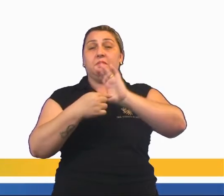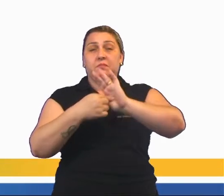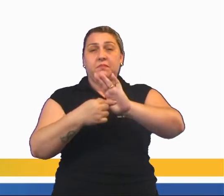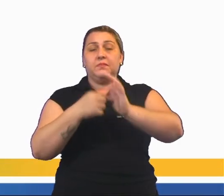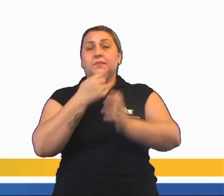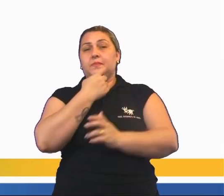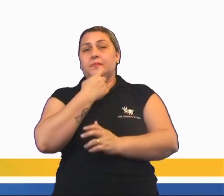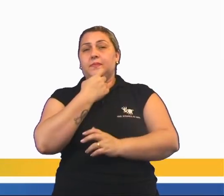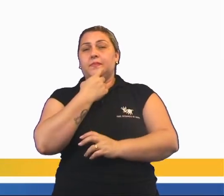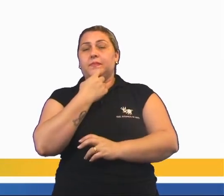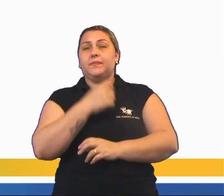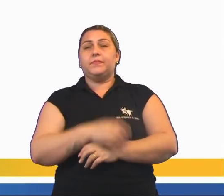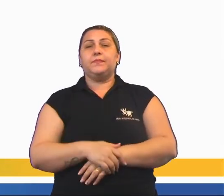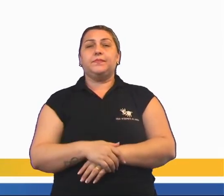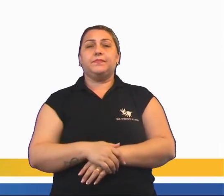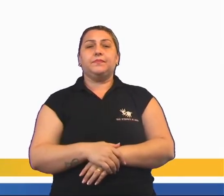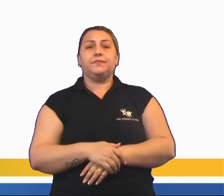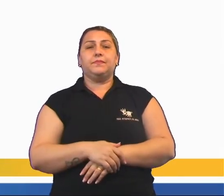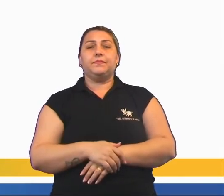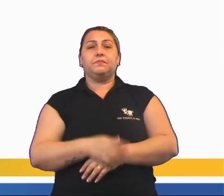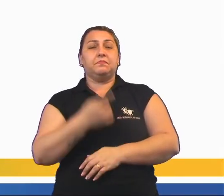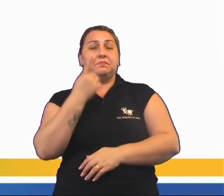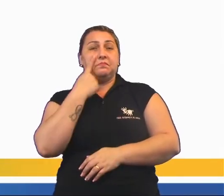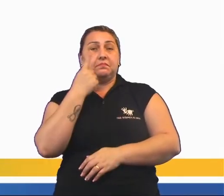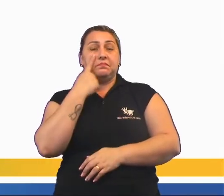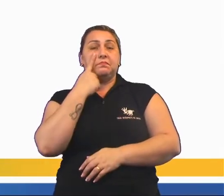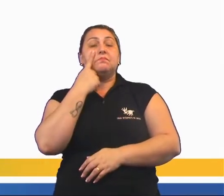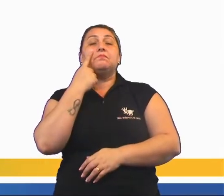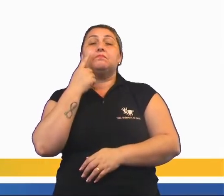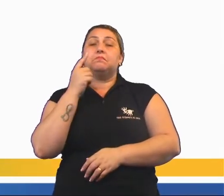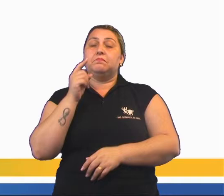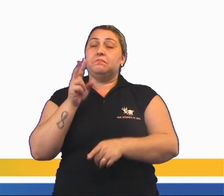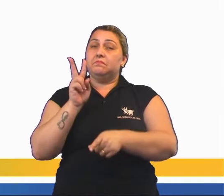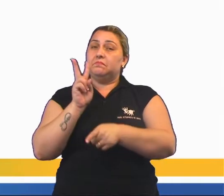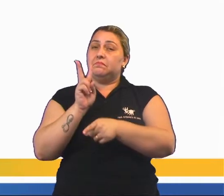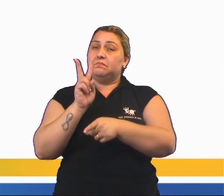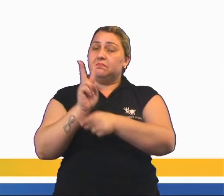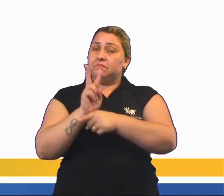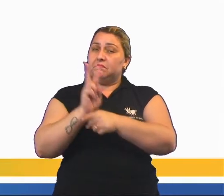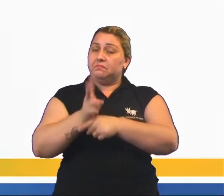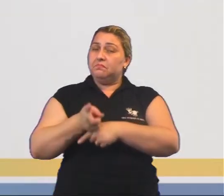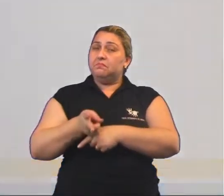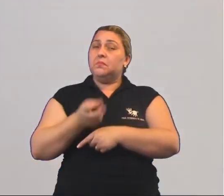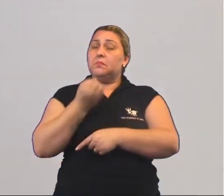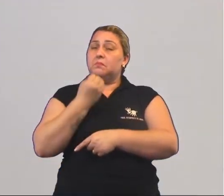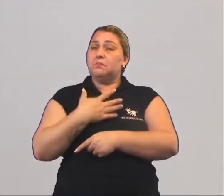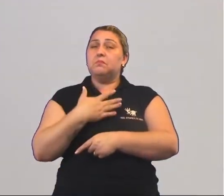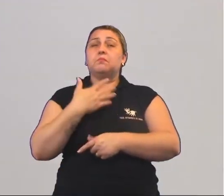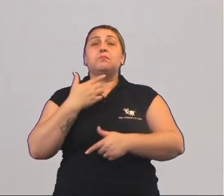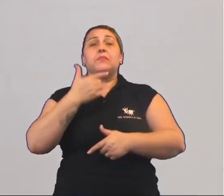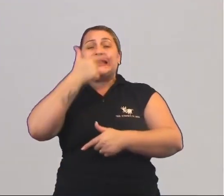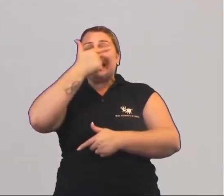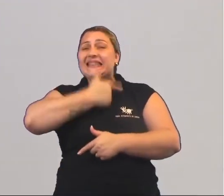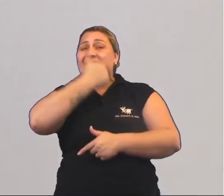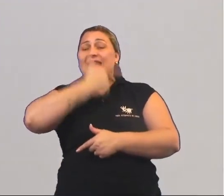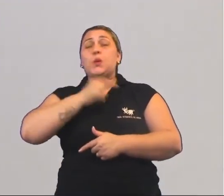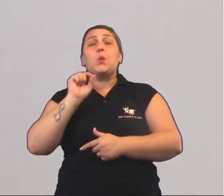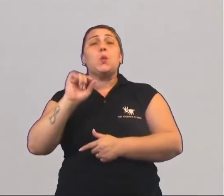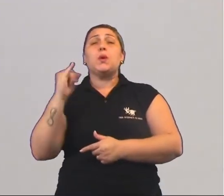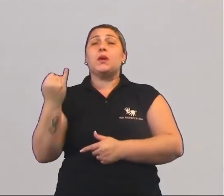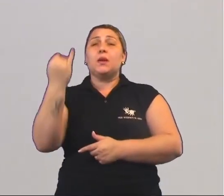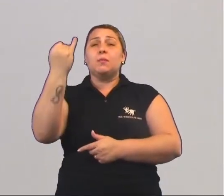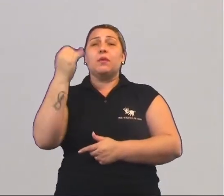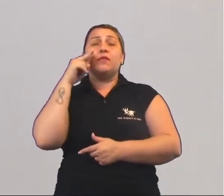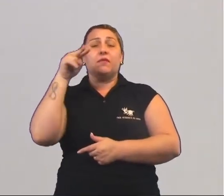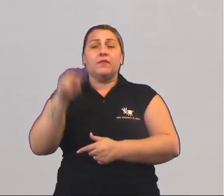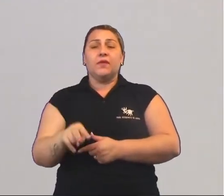apresenta. E turma, olha só, para manter uma boa higiene bucal, o que será que é importante?